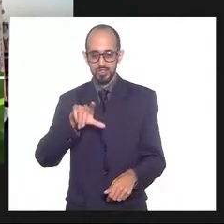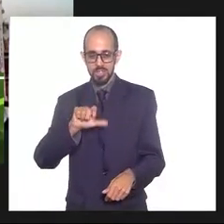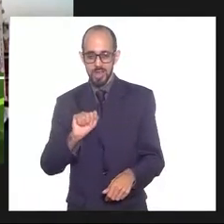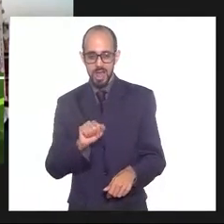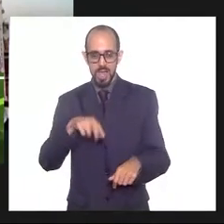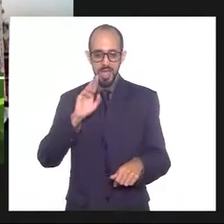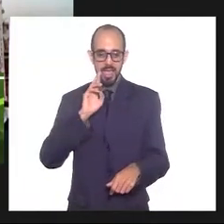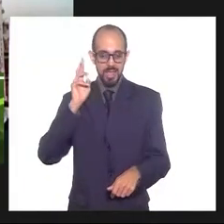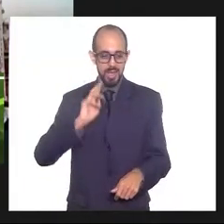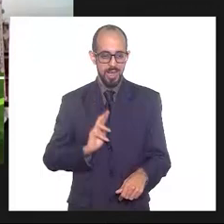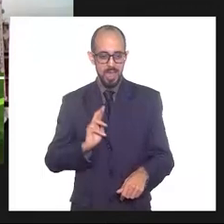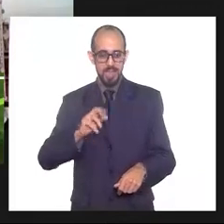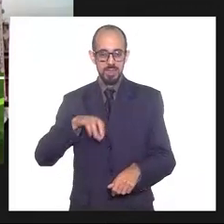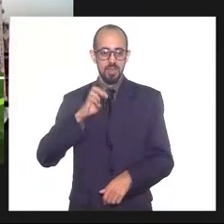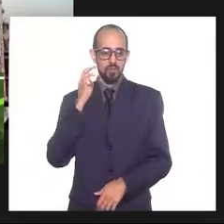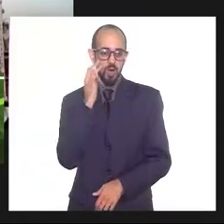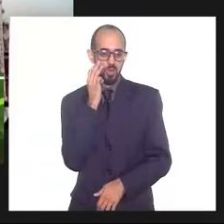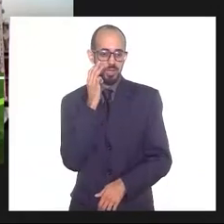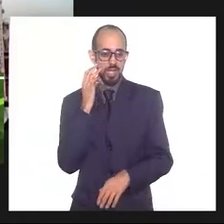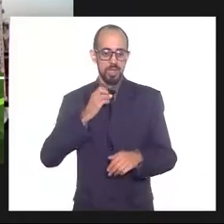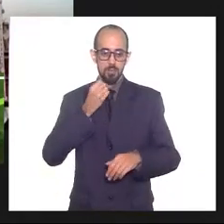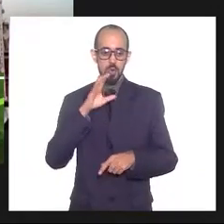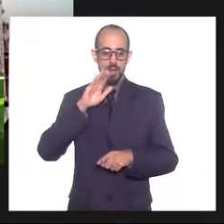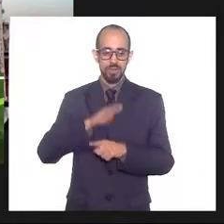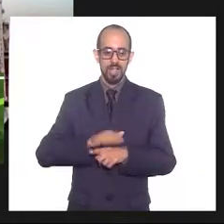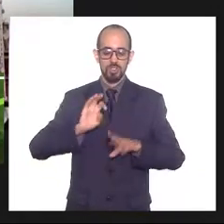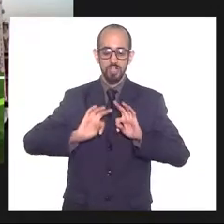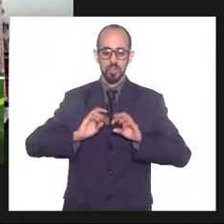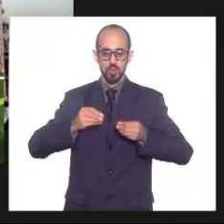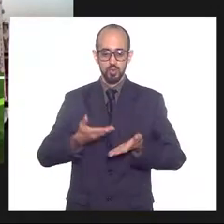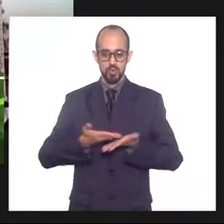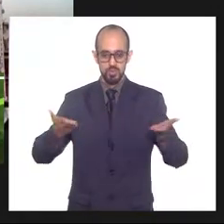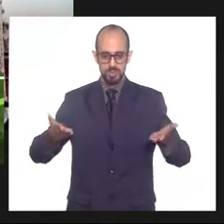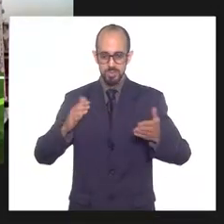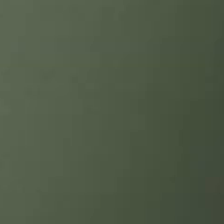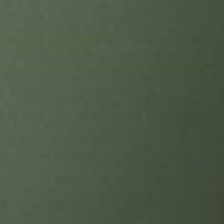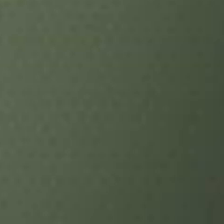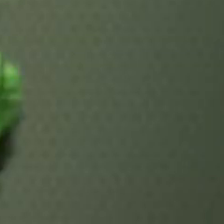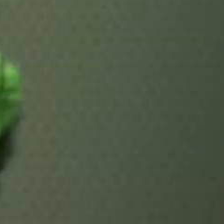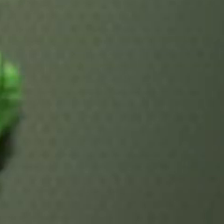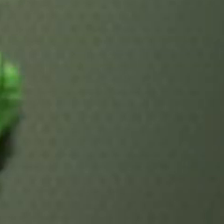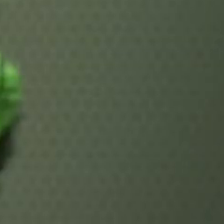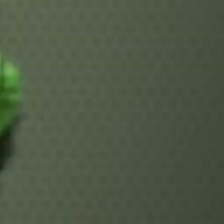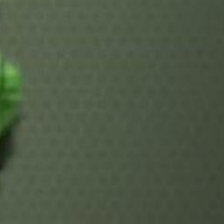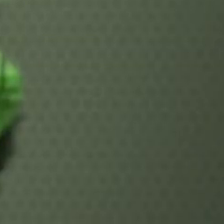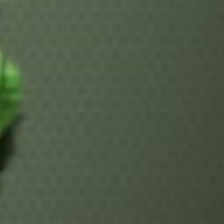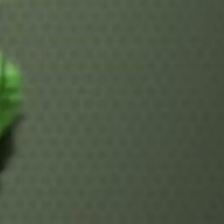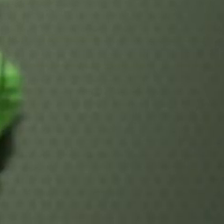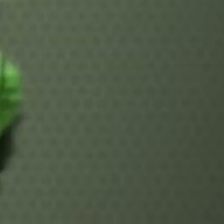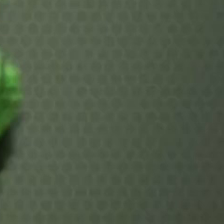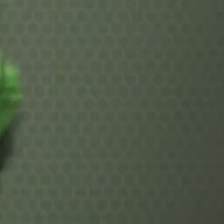Renata waldeck carneiro e boa tarde a todos e todos os